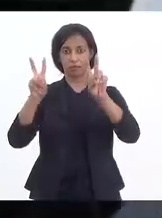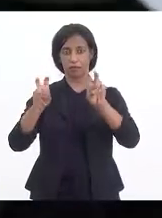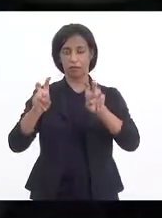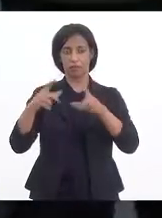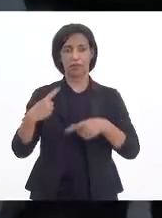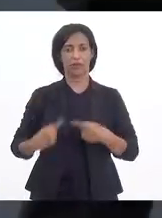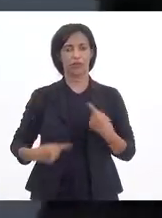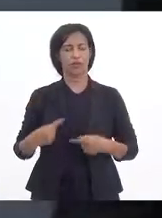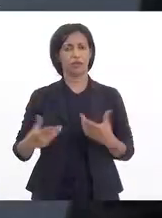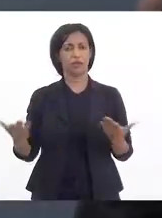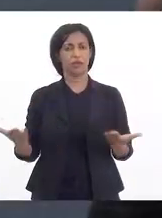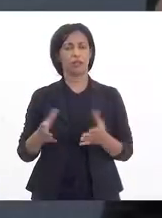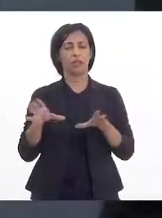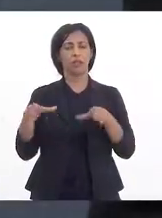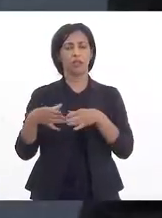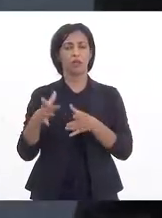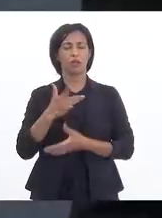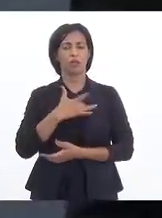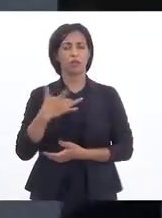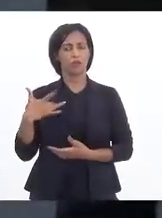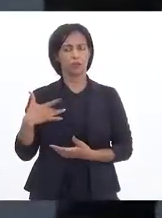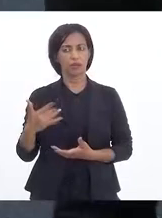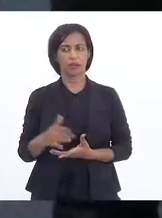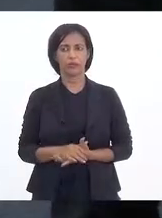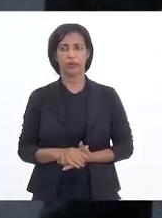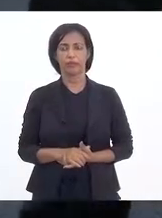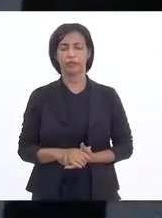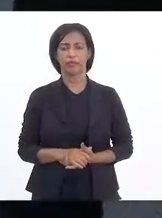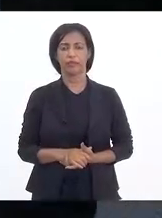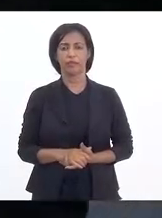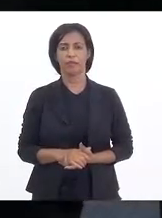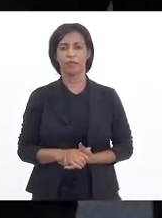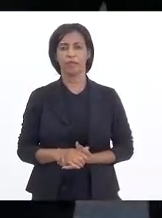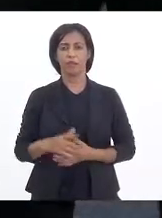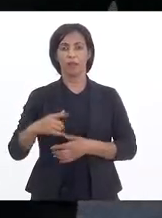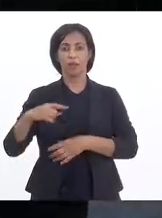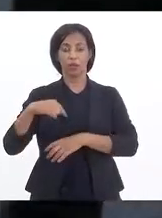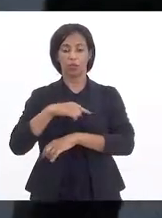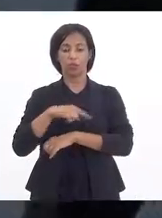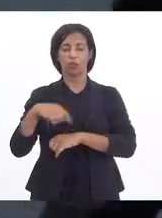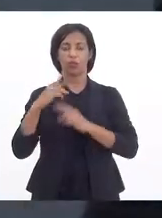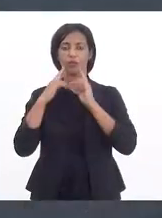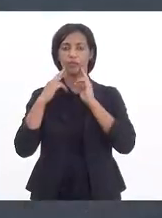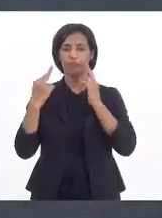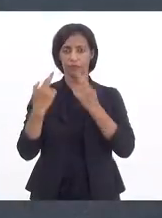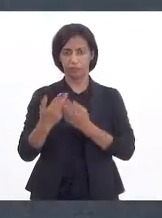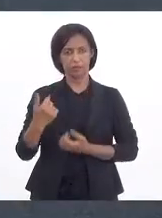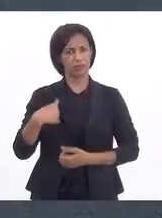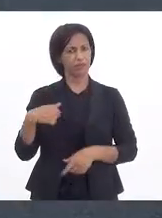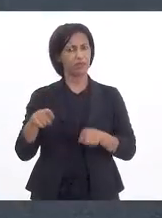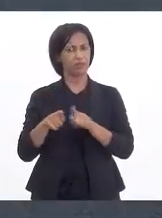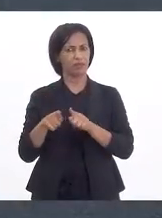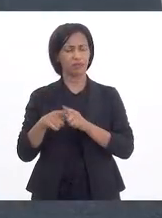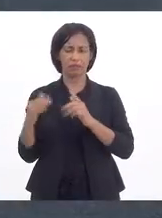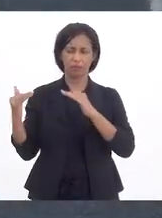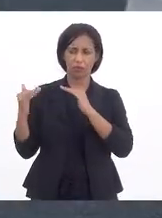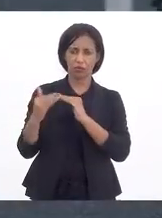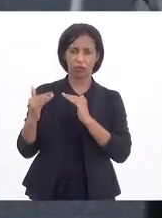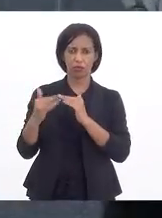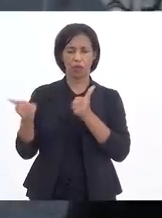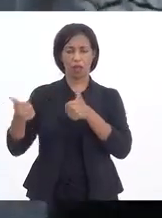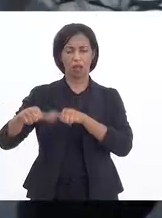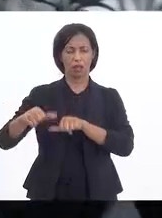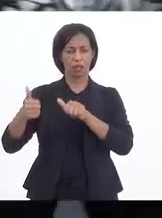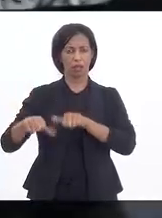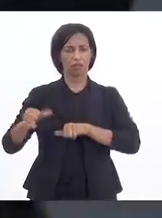tema foi debatido hoje na comissão de saúde durante a nossa reunião é eu também concordo que